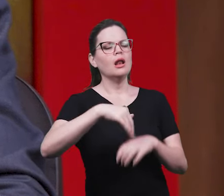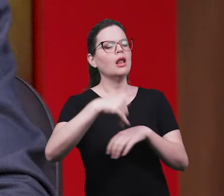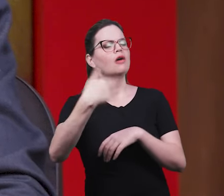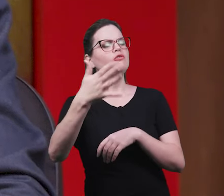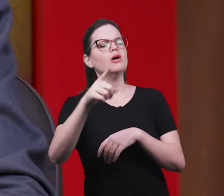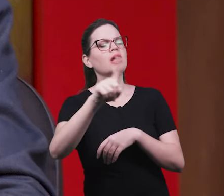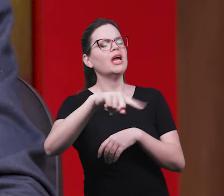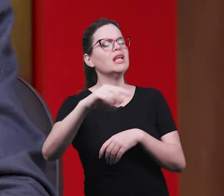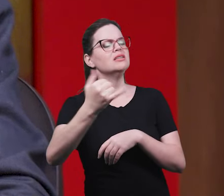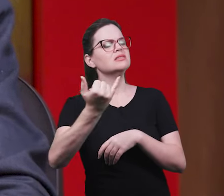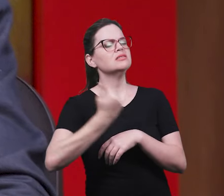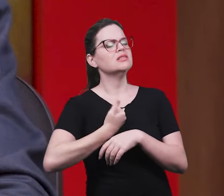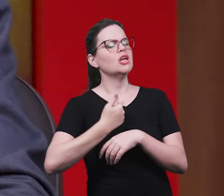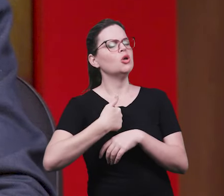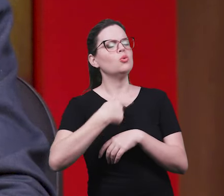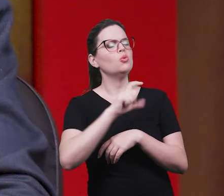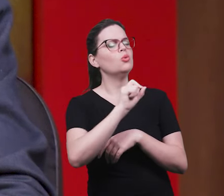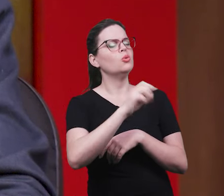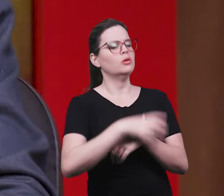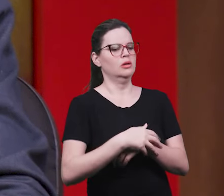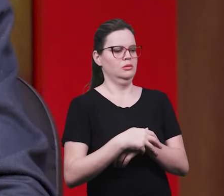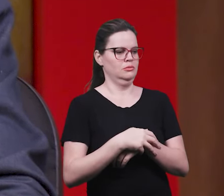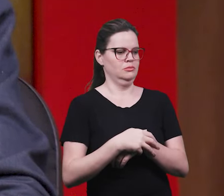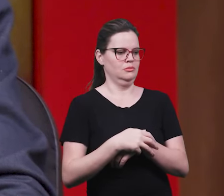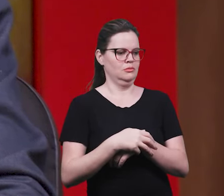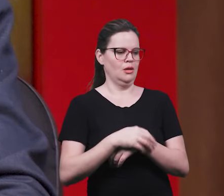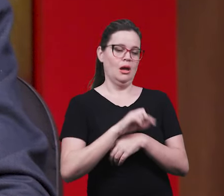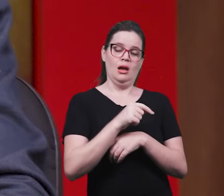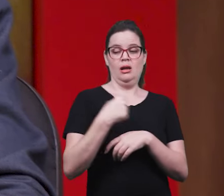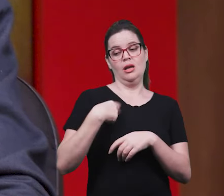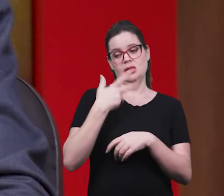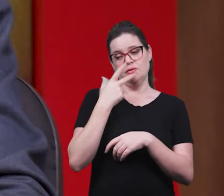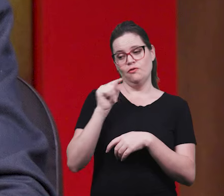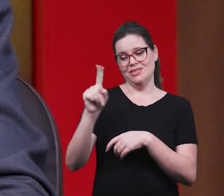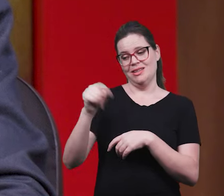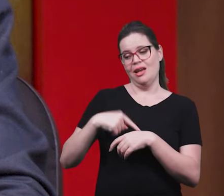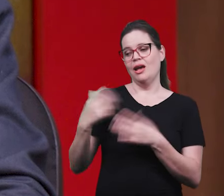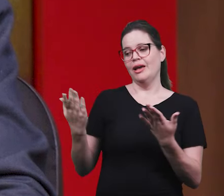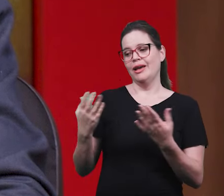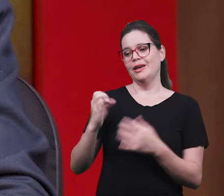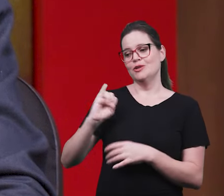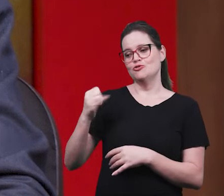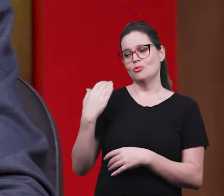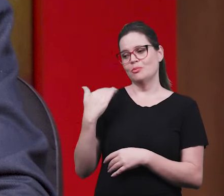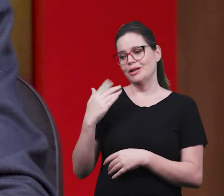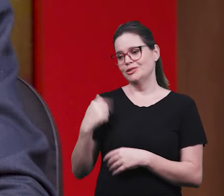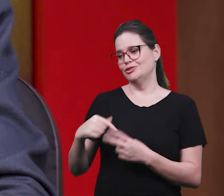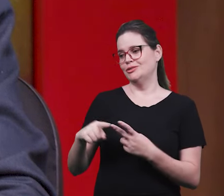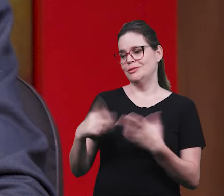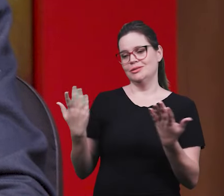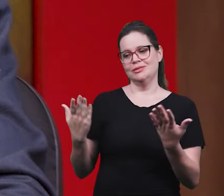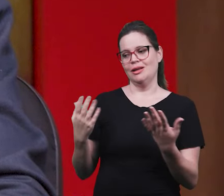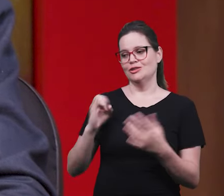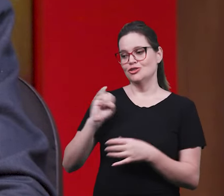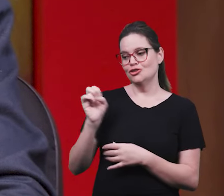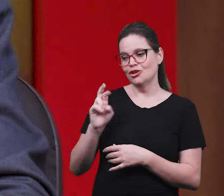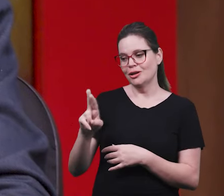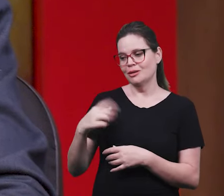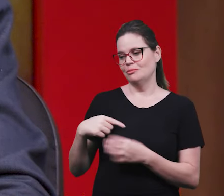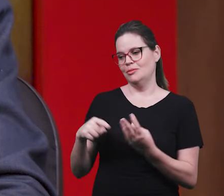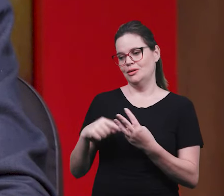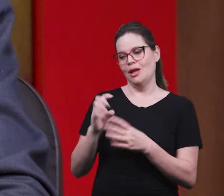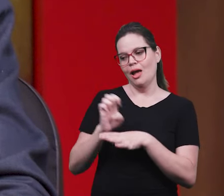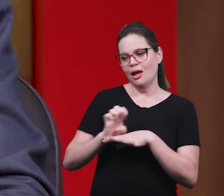sou? E ninguém diz quem era Jesus, né? Uns dizem Jeremias, outros João Batista, um dos profetas, etc., Elias, mas ninguém